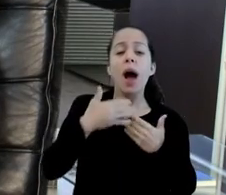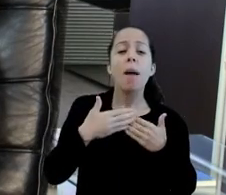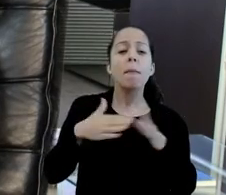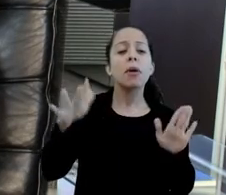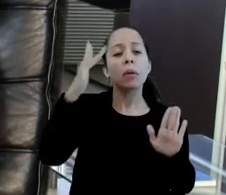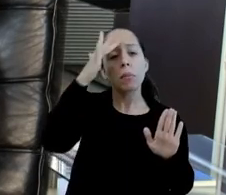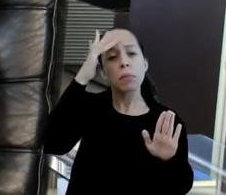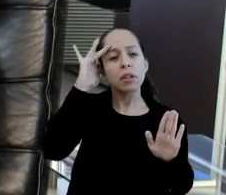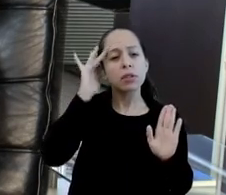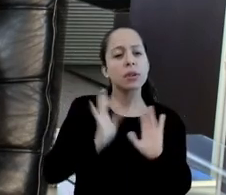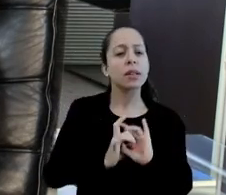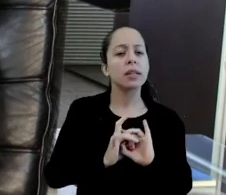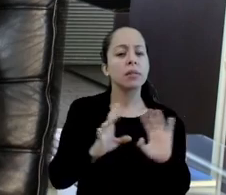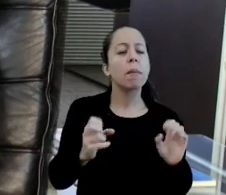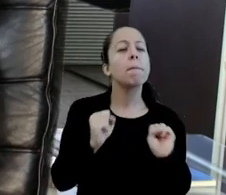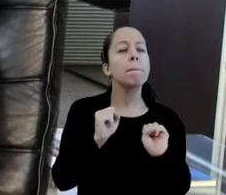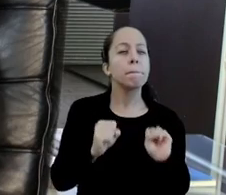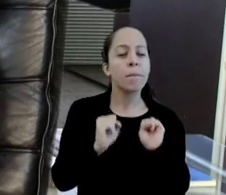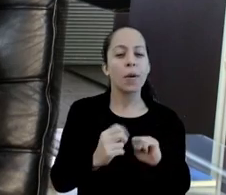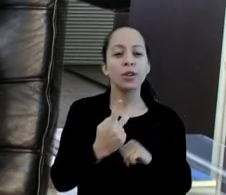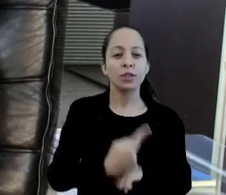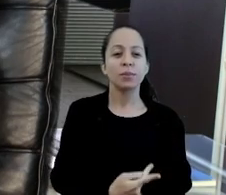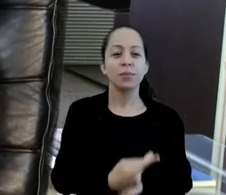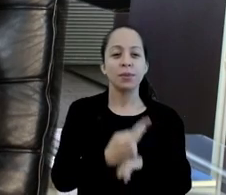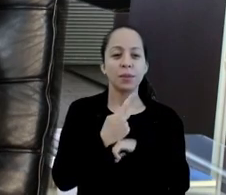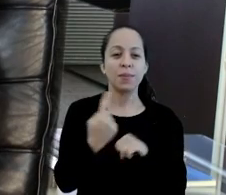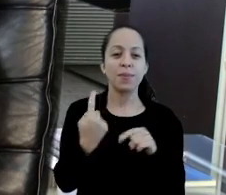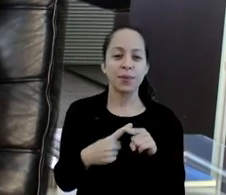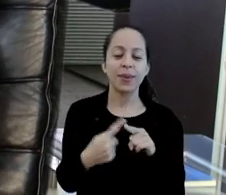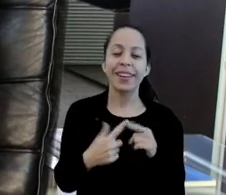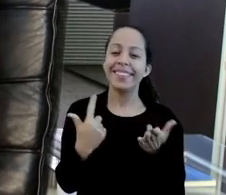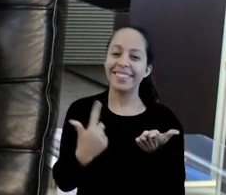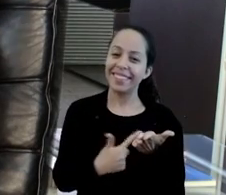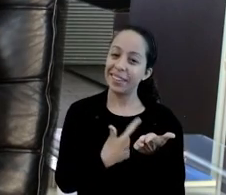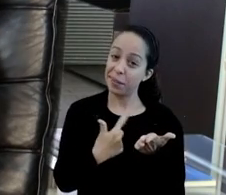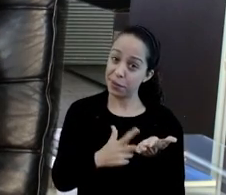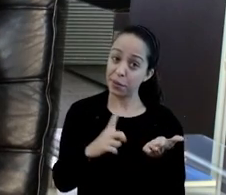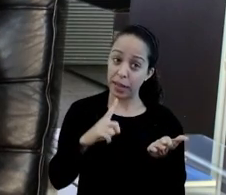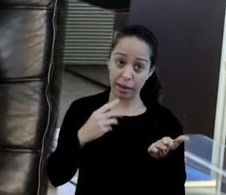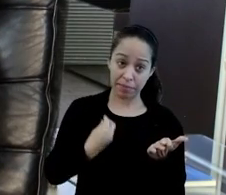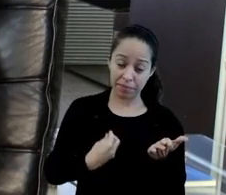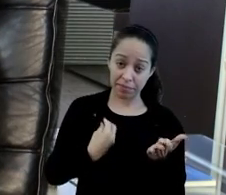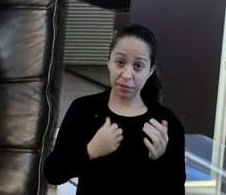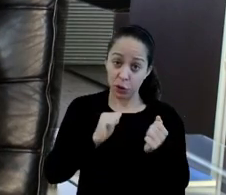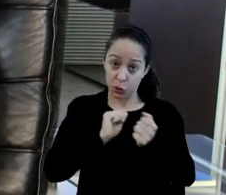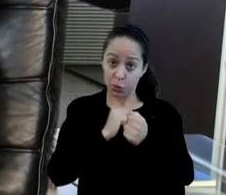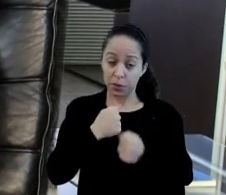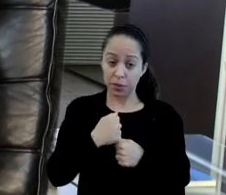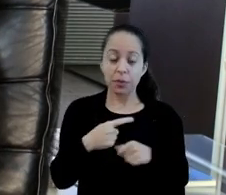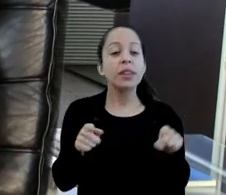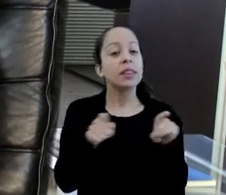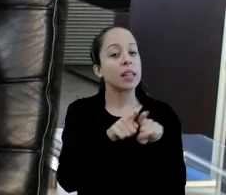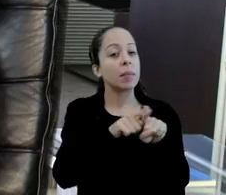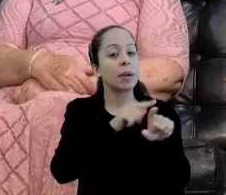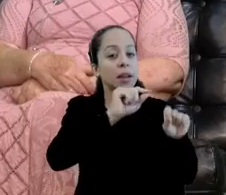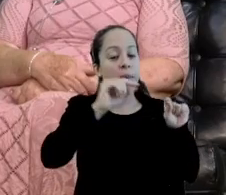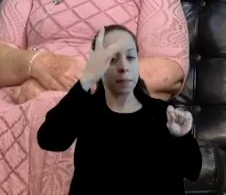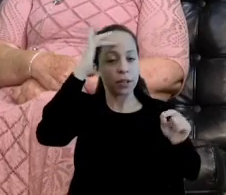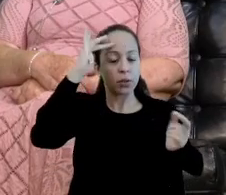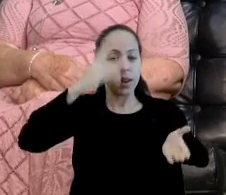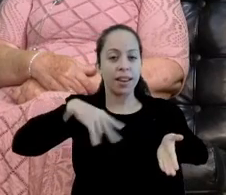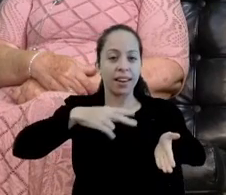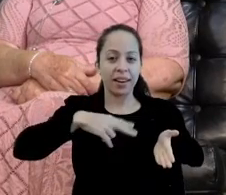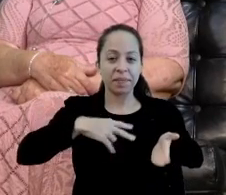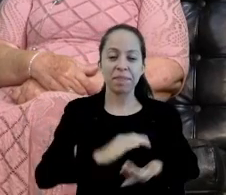E podem me procurar, porque os livros estão comigo e nas mãos dos leitores. Que legal.